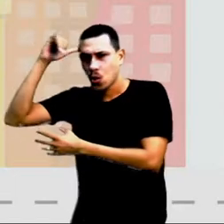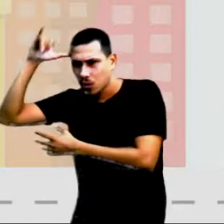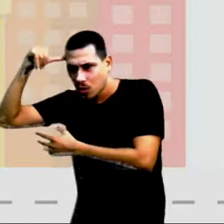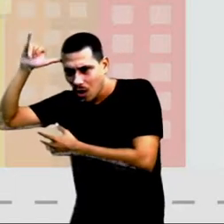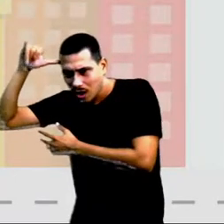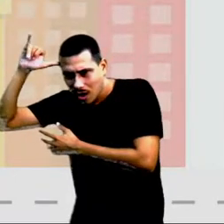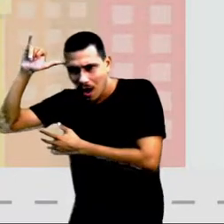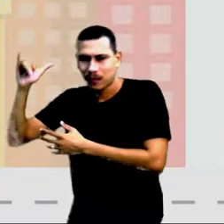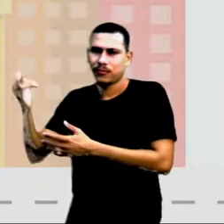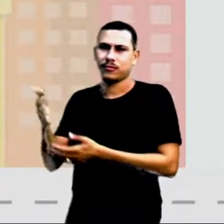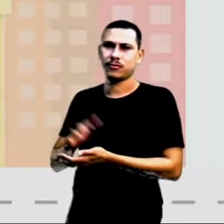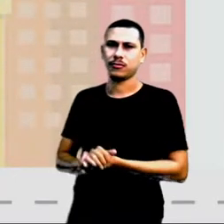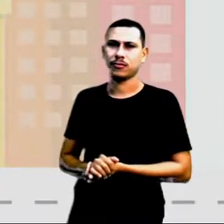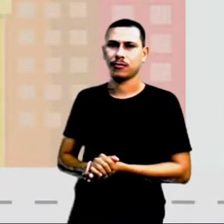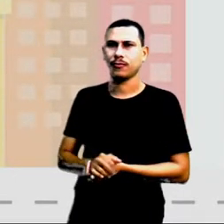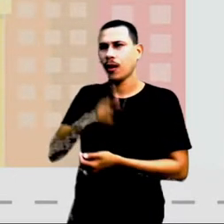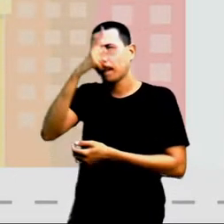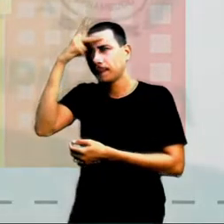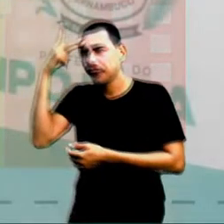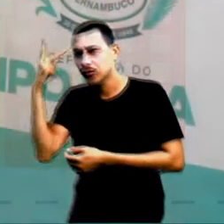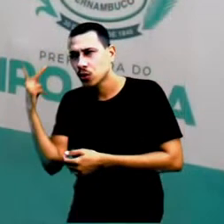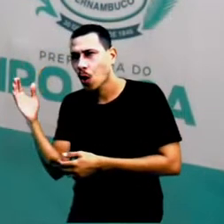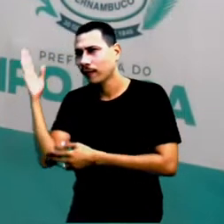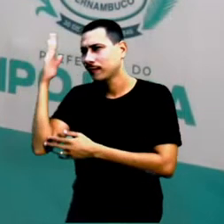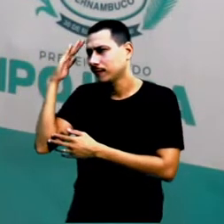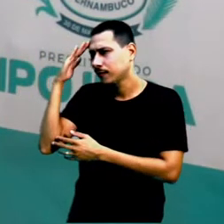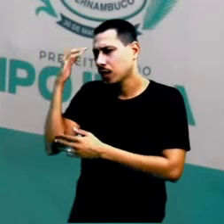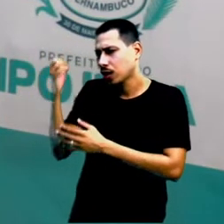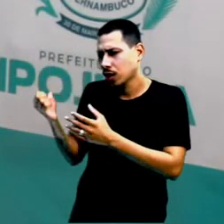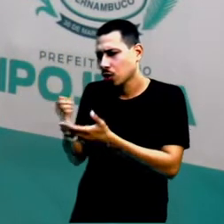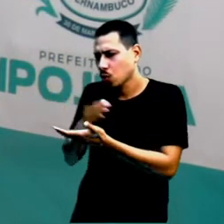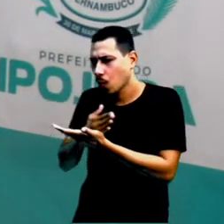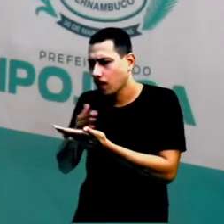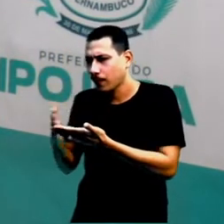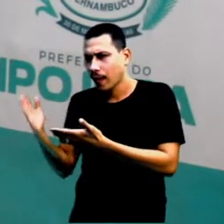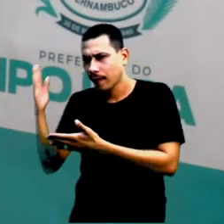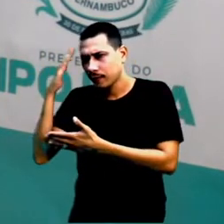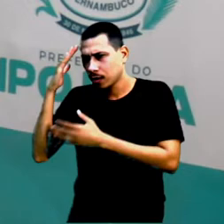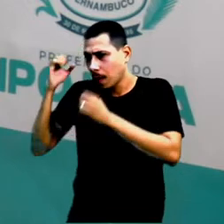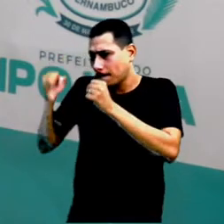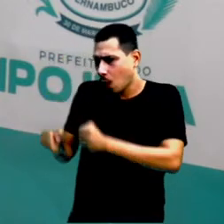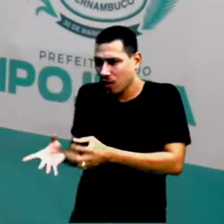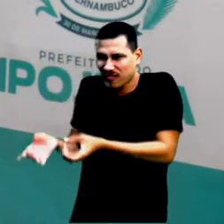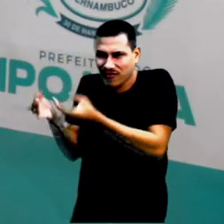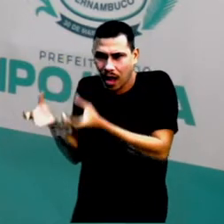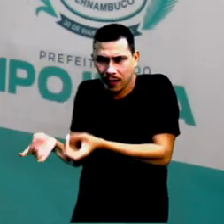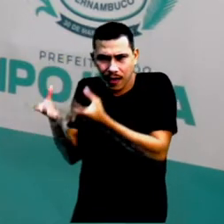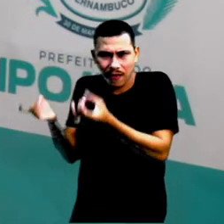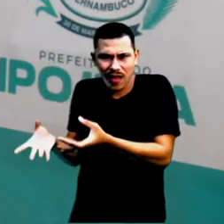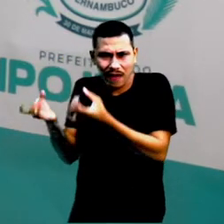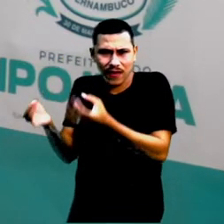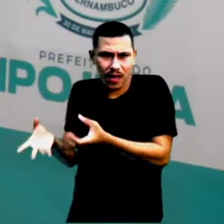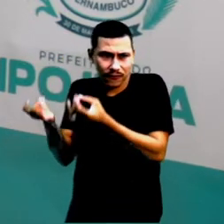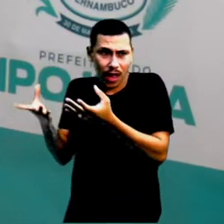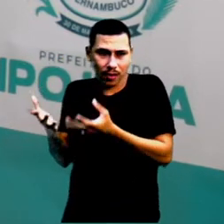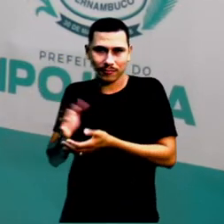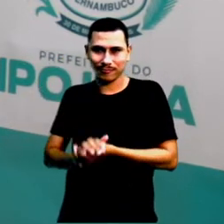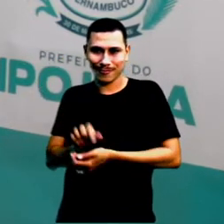E as pessoas começam a entender, a partir daí, que pode vender, que pode mandar.